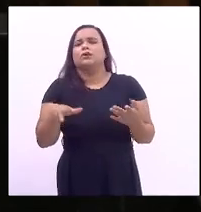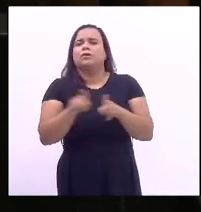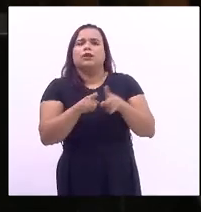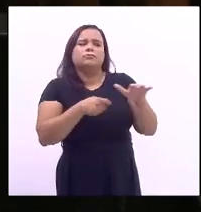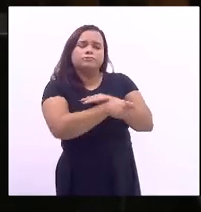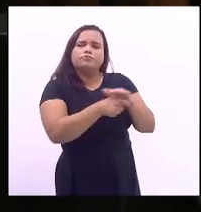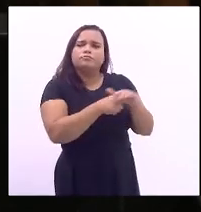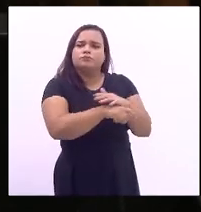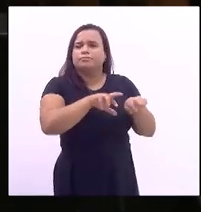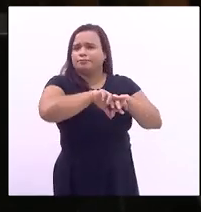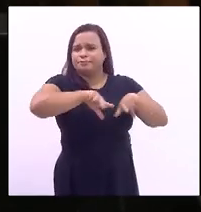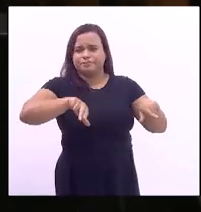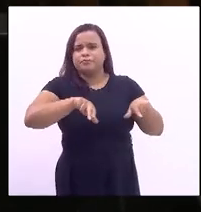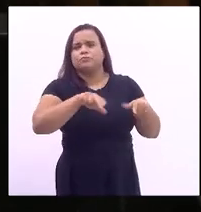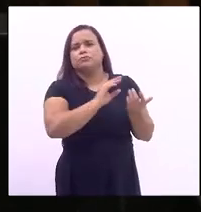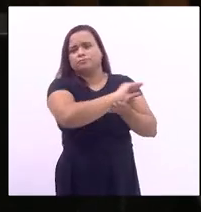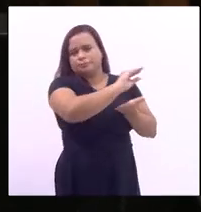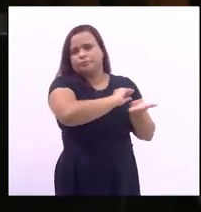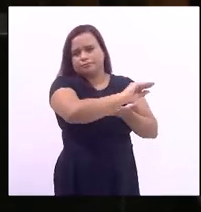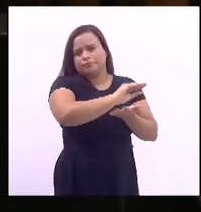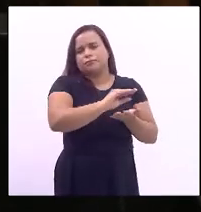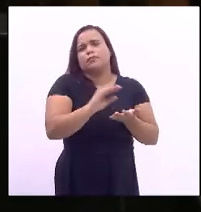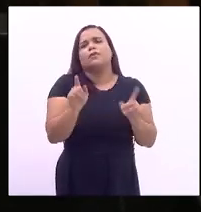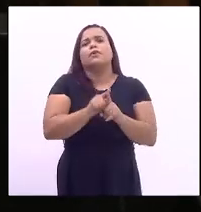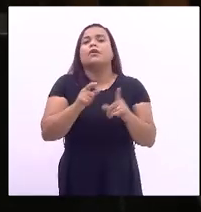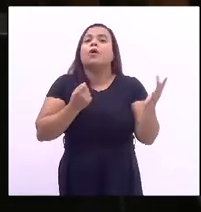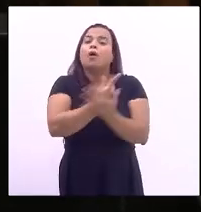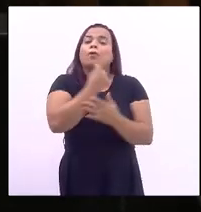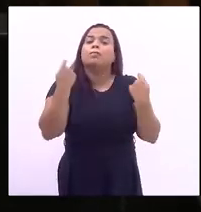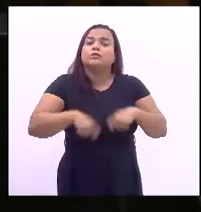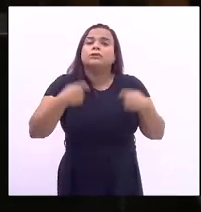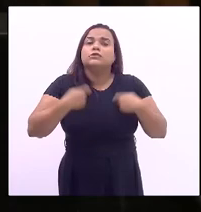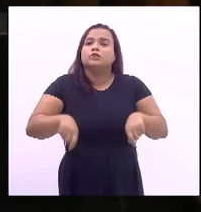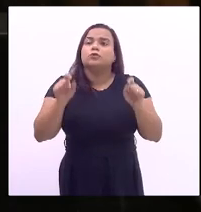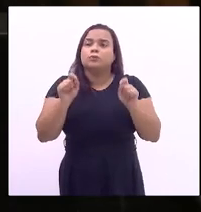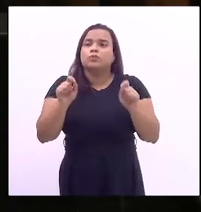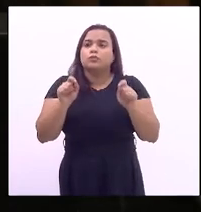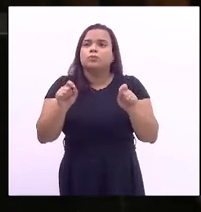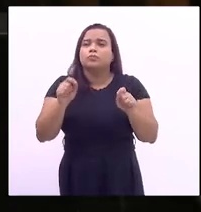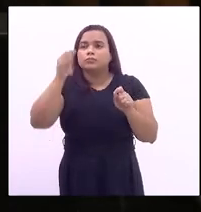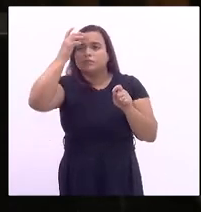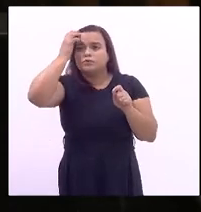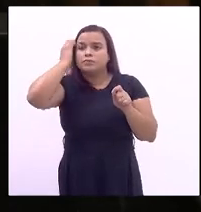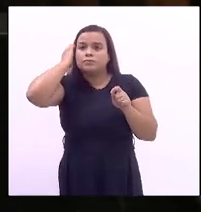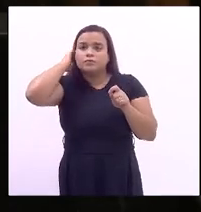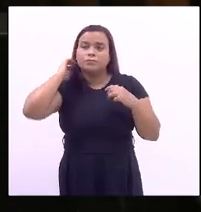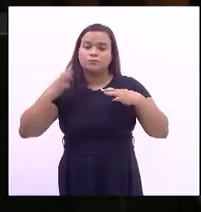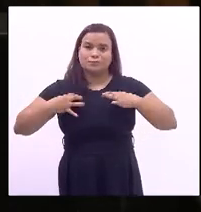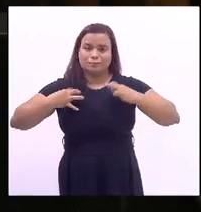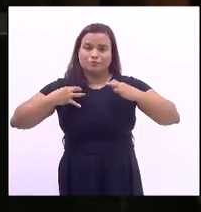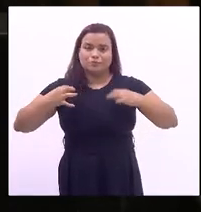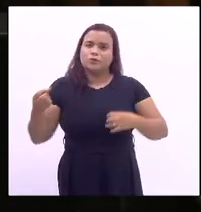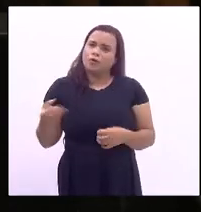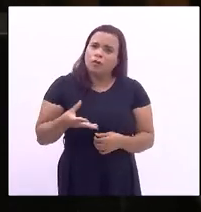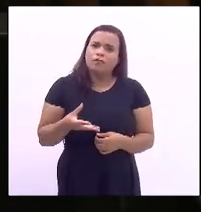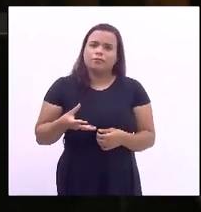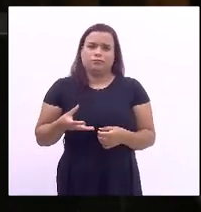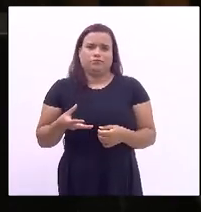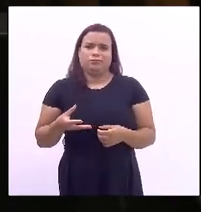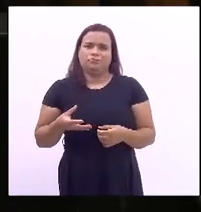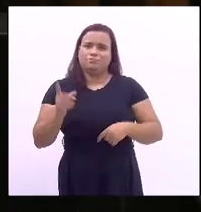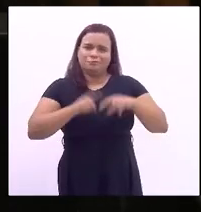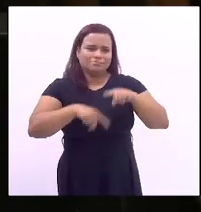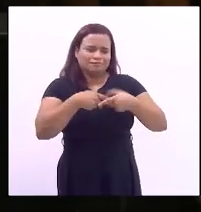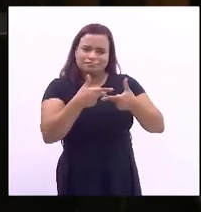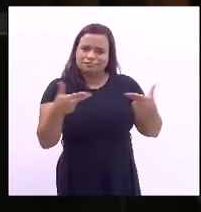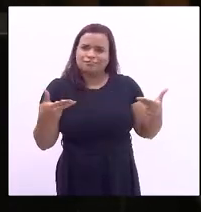gratificações precisam ser comprados e fardamentos precisa